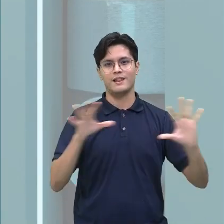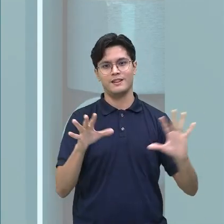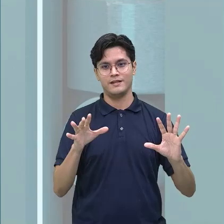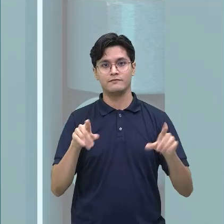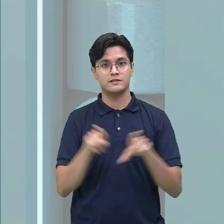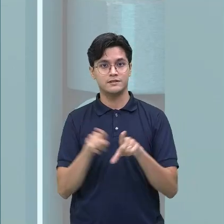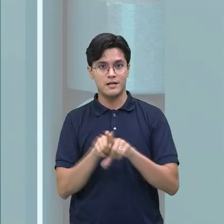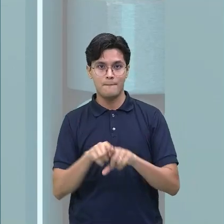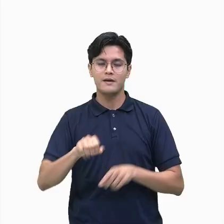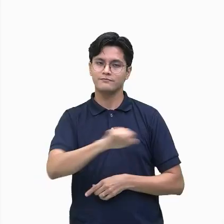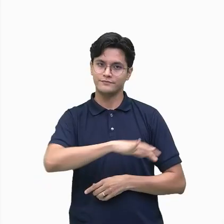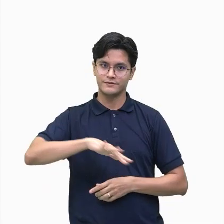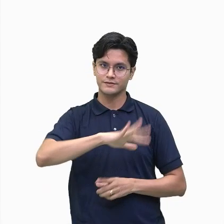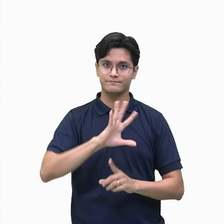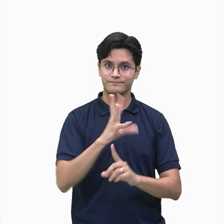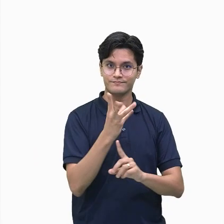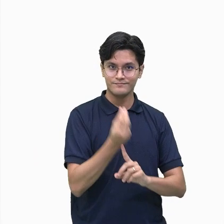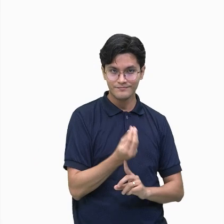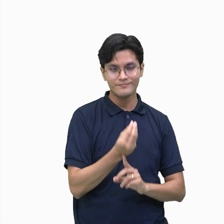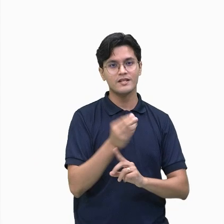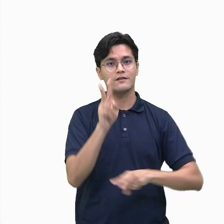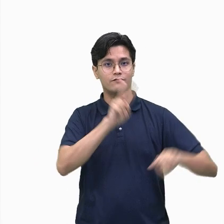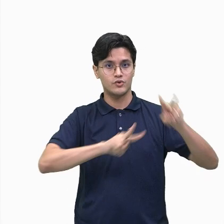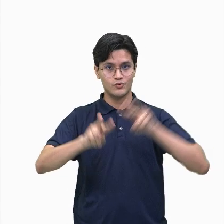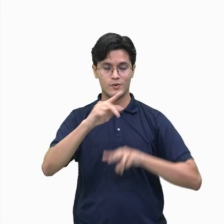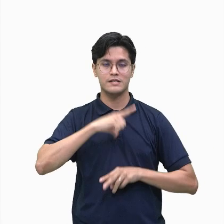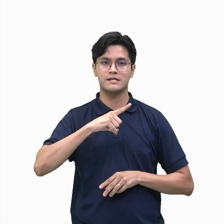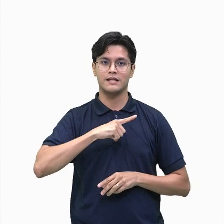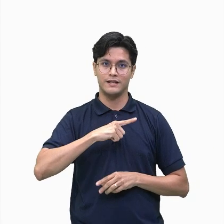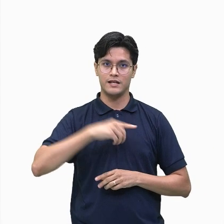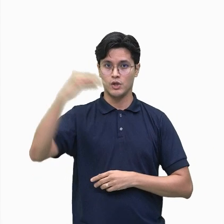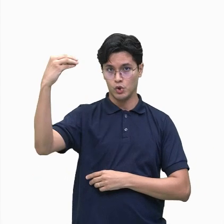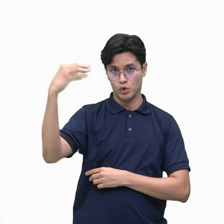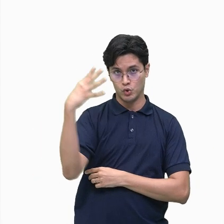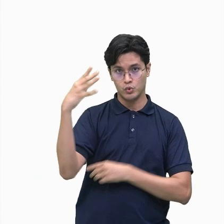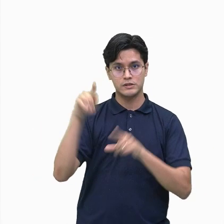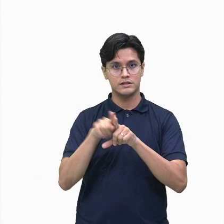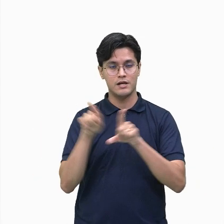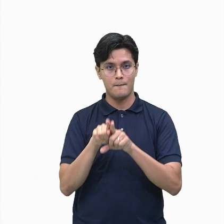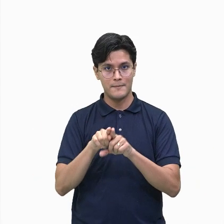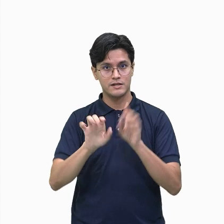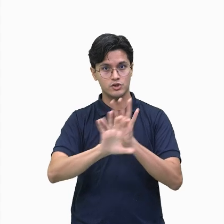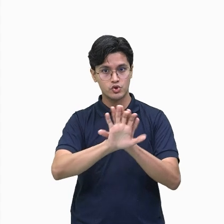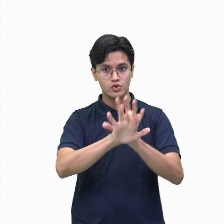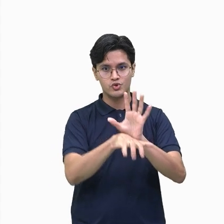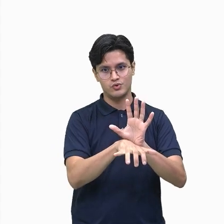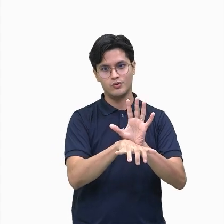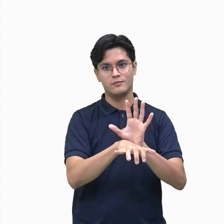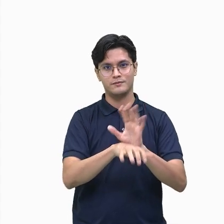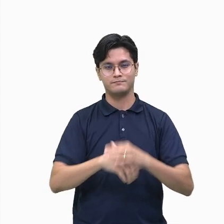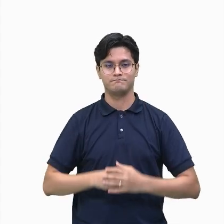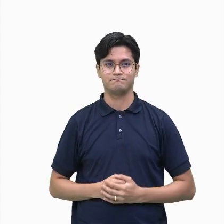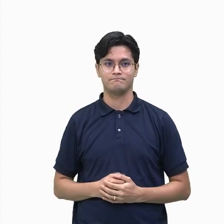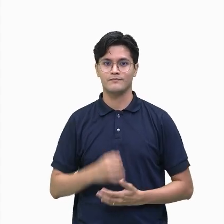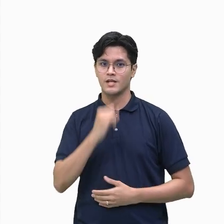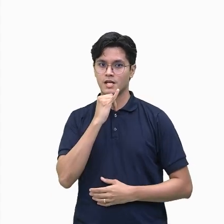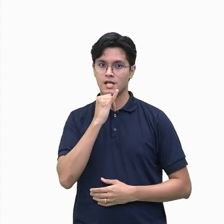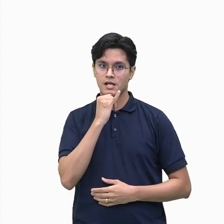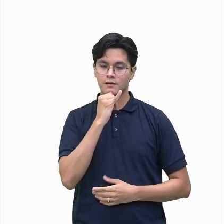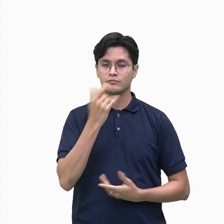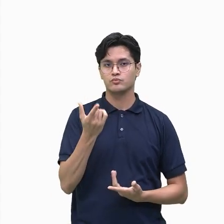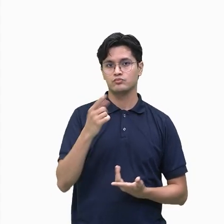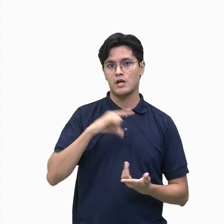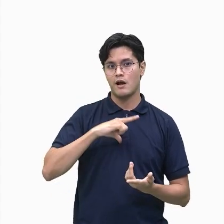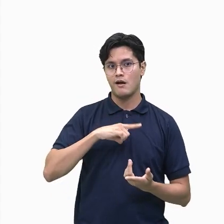temos luz e sombra. Vamos ver? Temos luz e sombra. O que eles criam, a luz e sombra? Chiaroscuro, criam